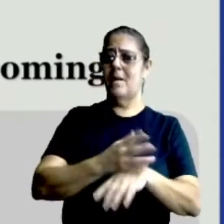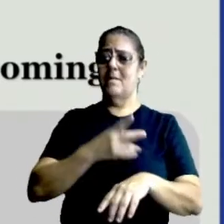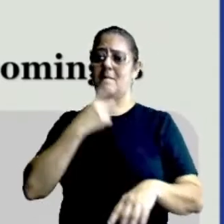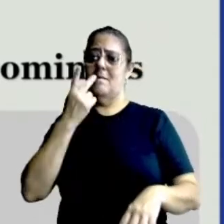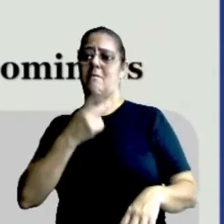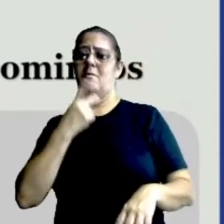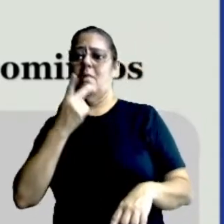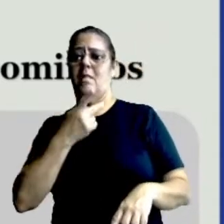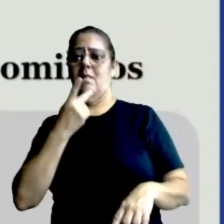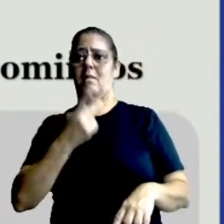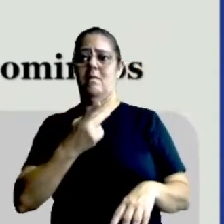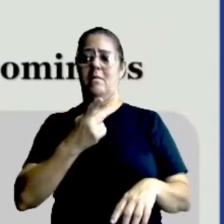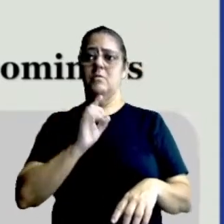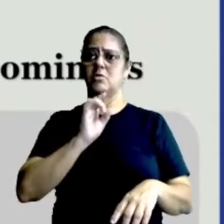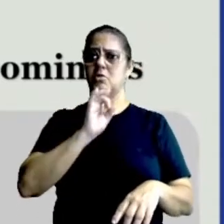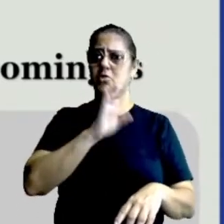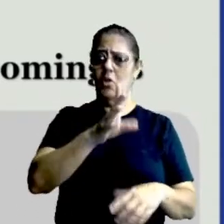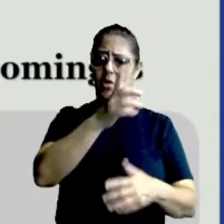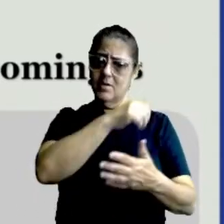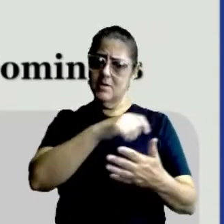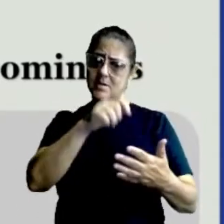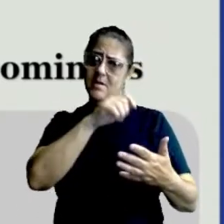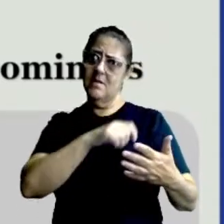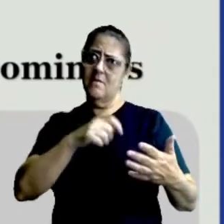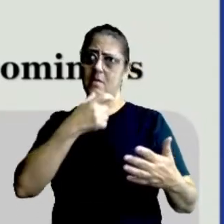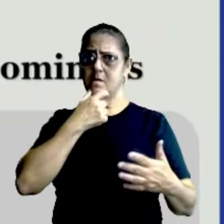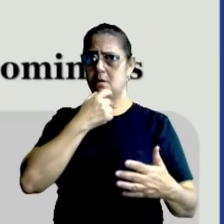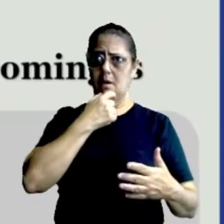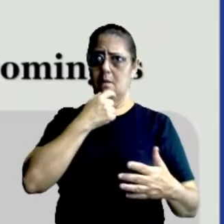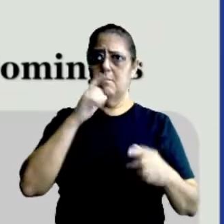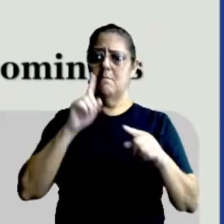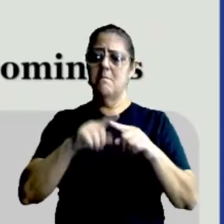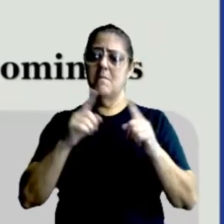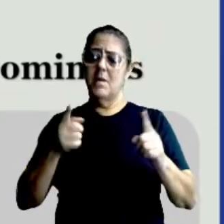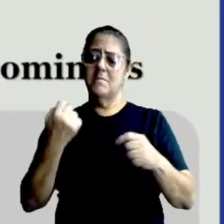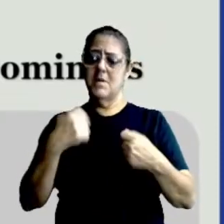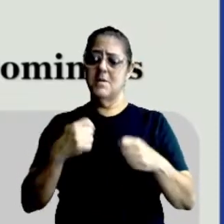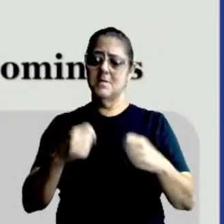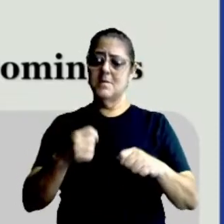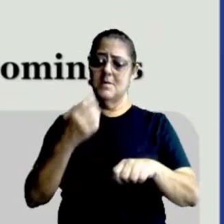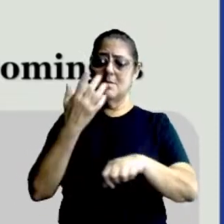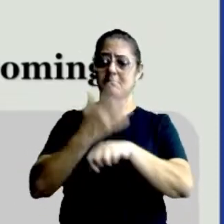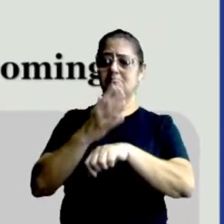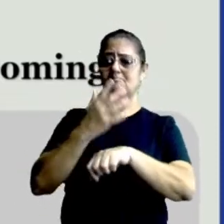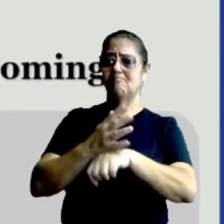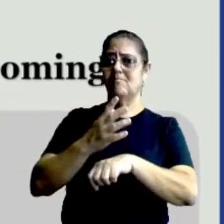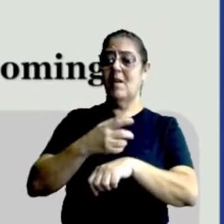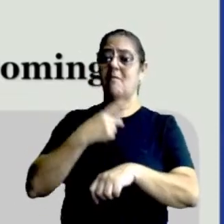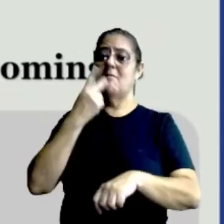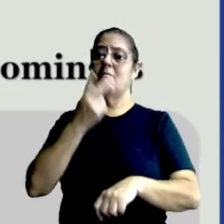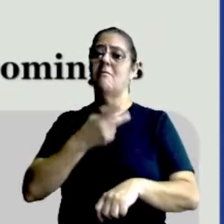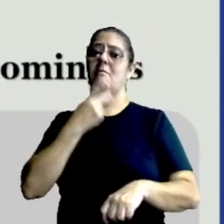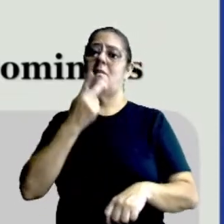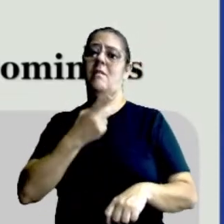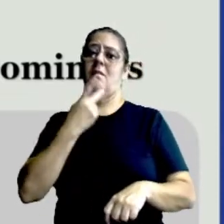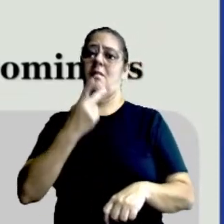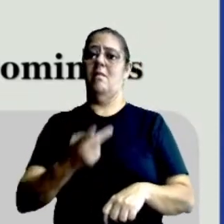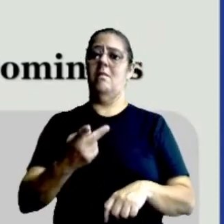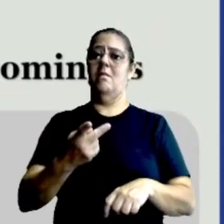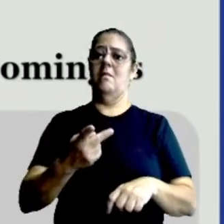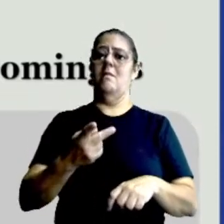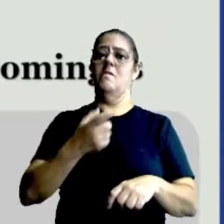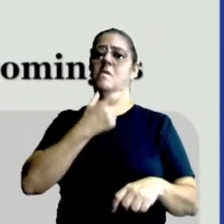é isso mesmo não posso só saber escrever quando a gente precisa também ter o contato com a oralidade saber como